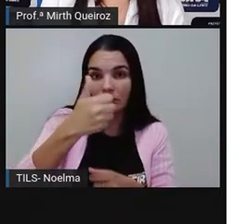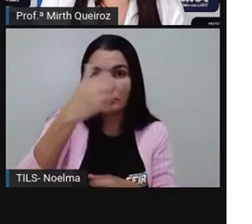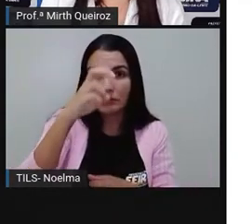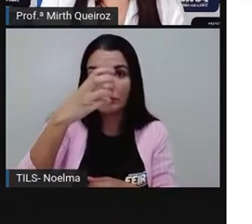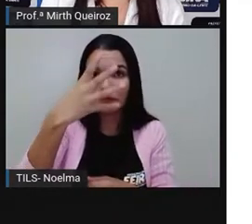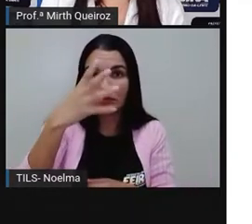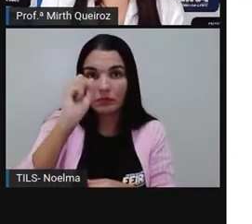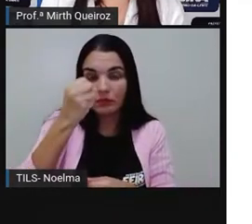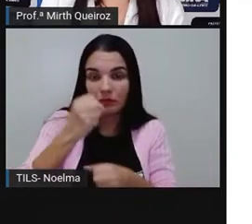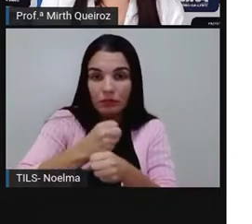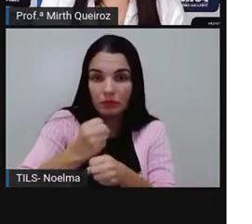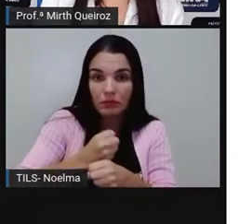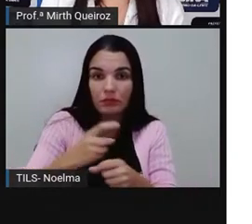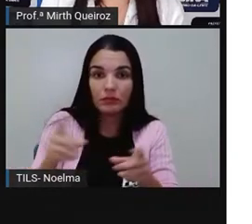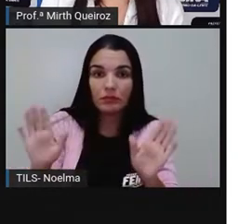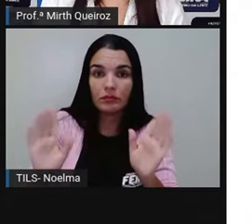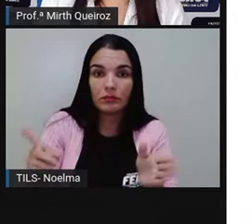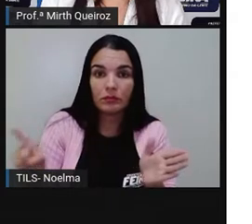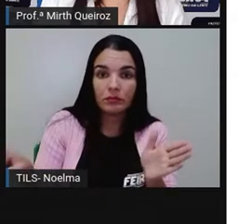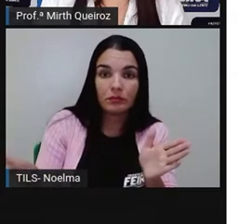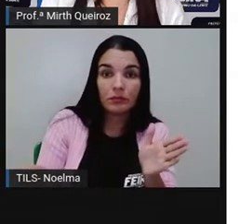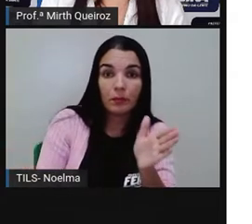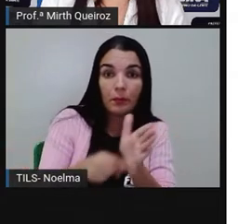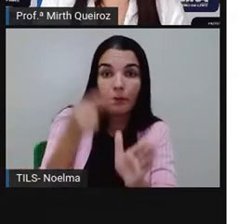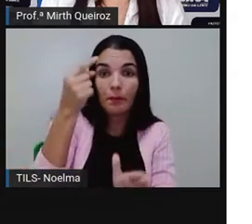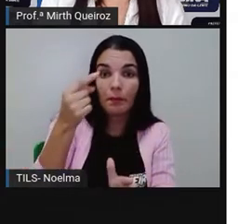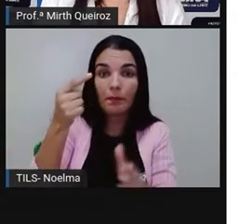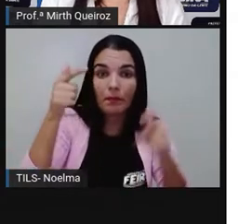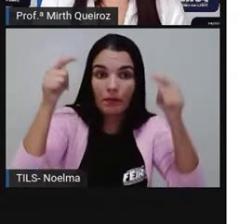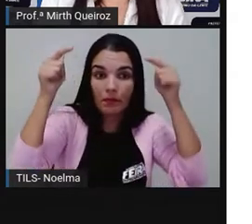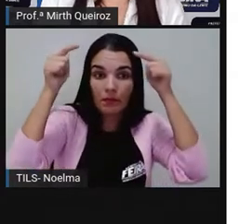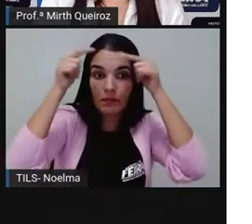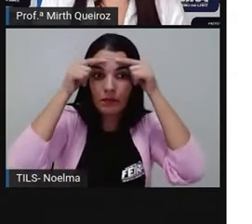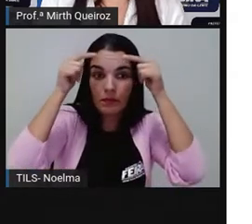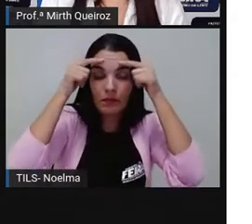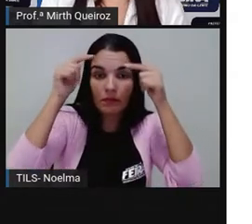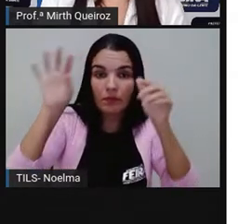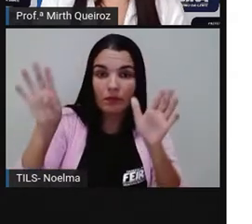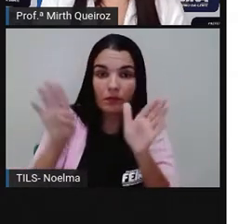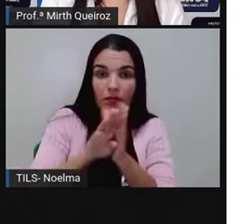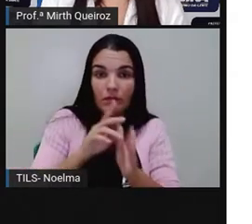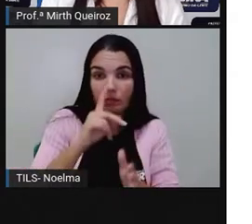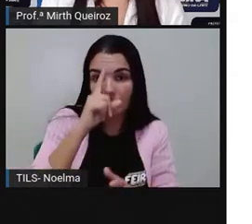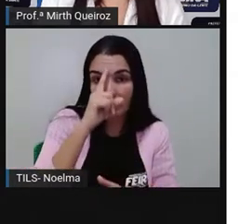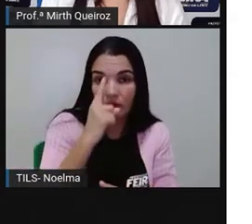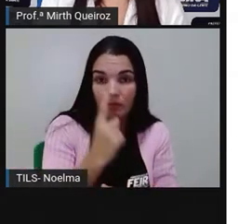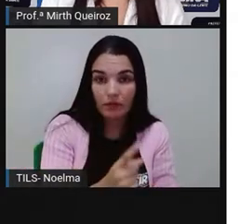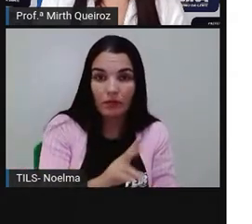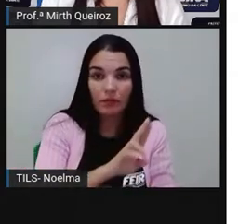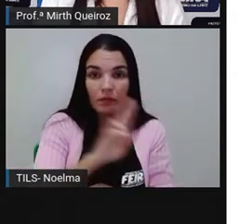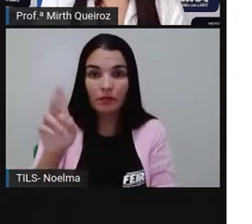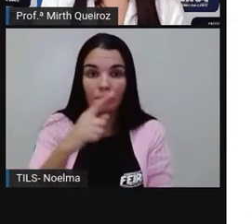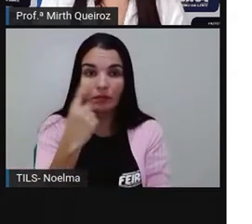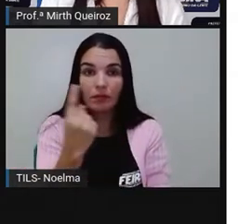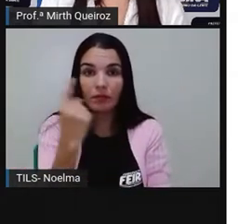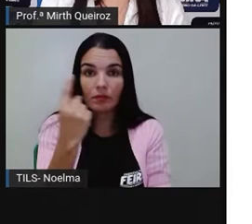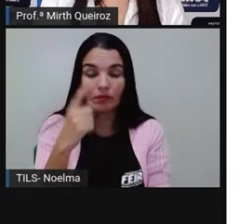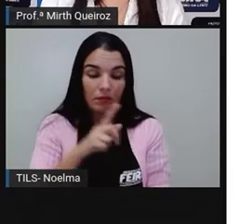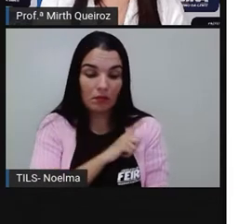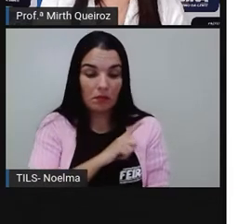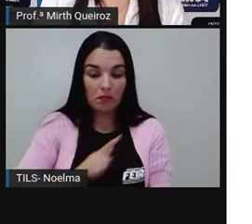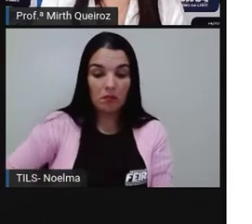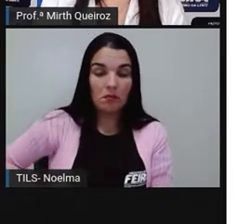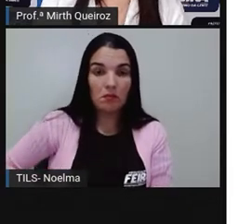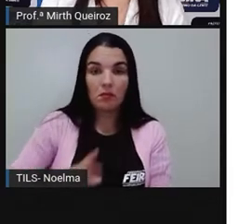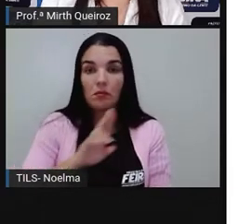na América Portuguesa o primeiro governador geral, que foi quem? Tomé de Sousa. Tomé de Sousa foi o primeiro governador geral. O